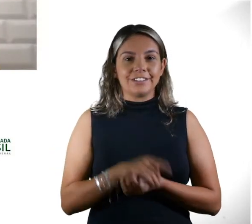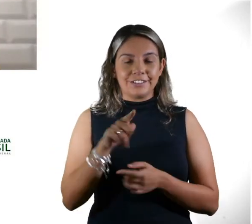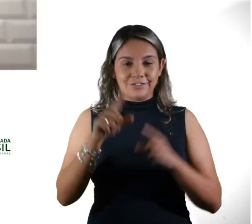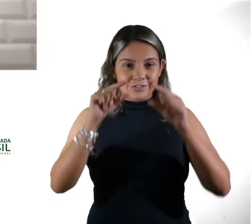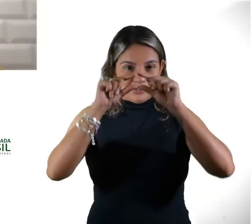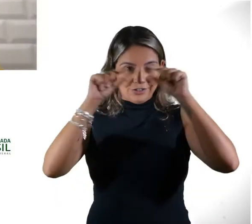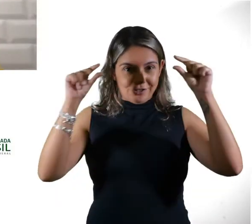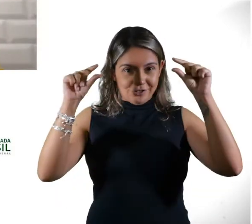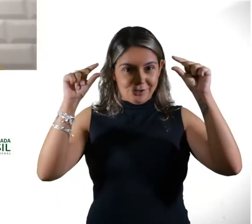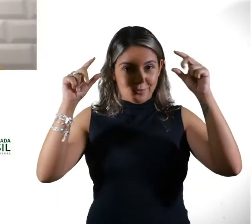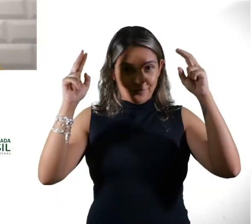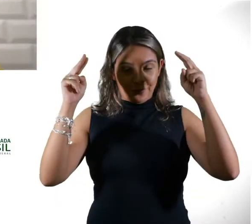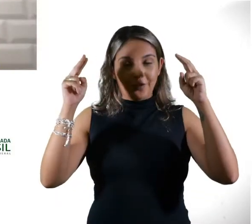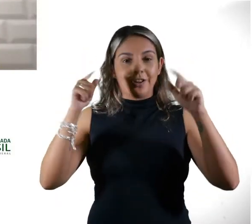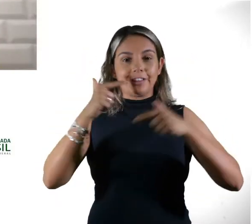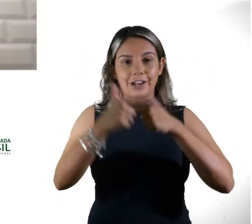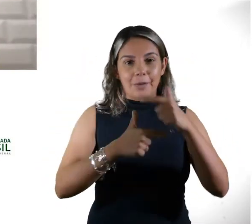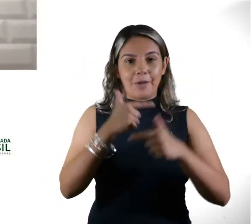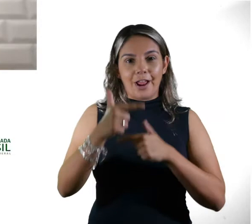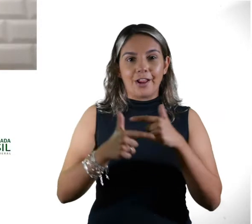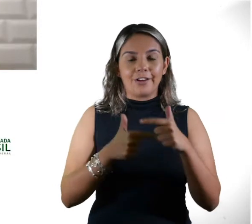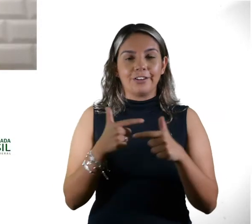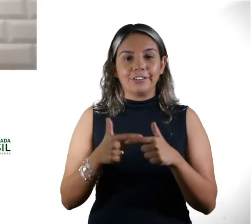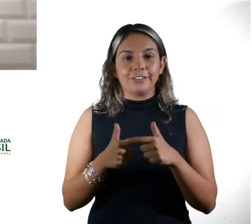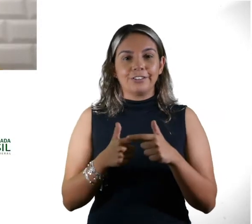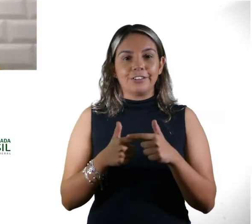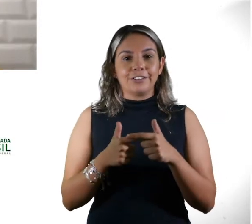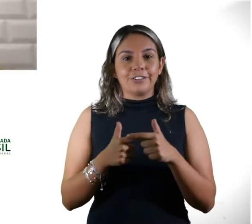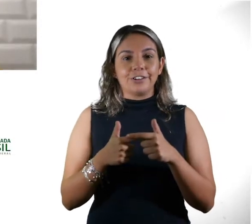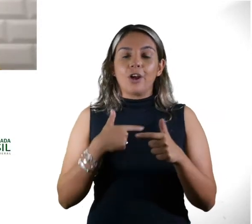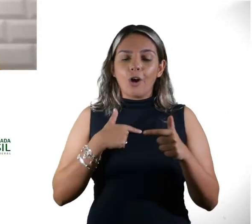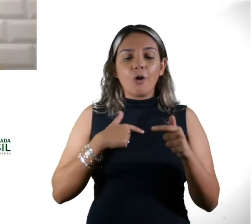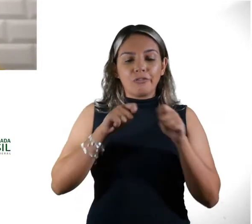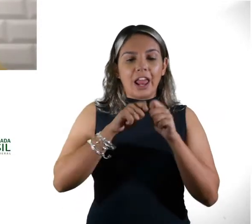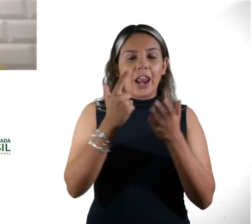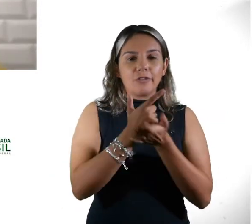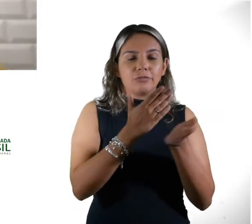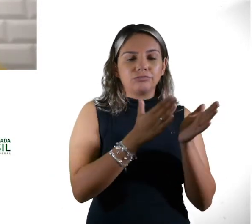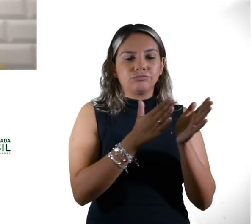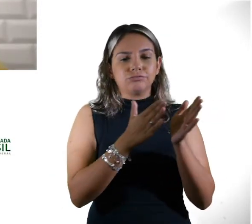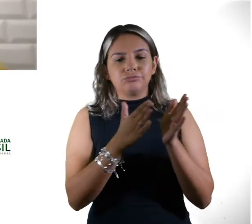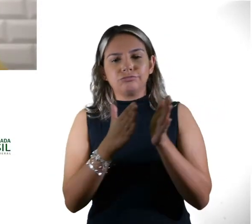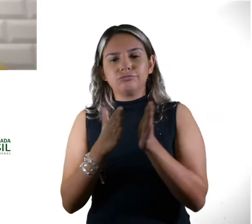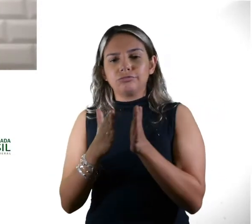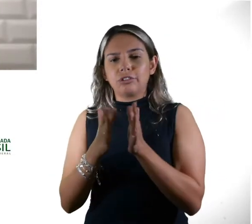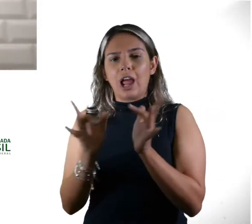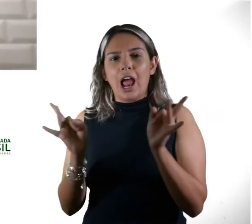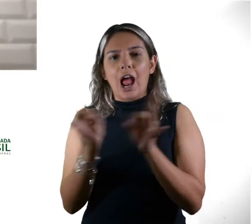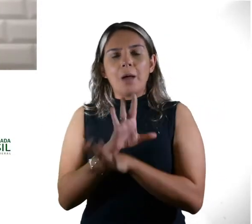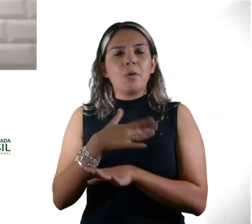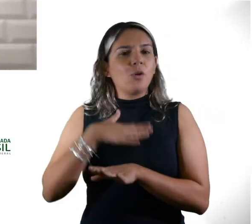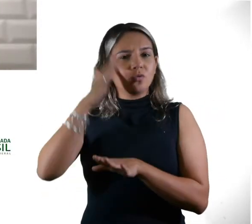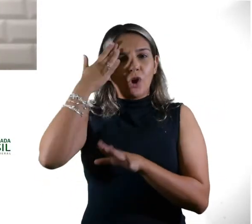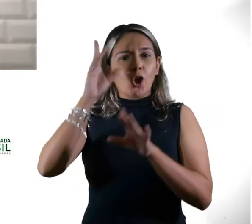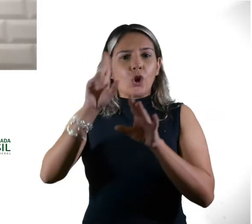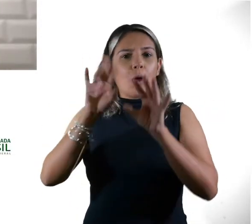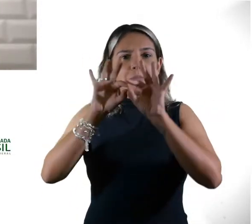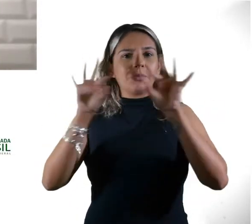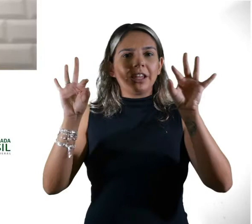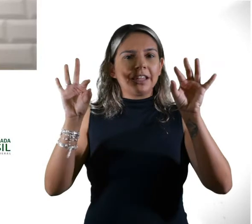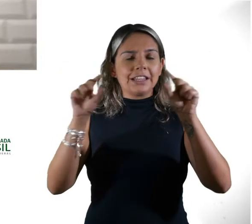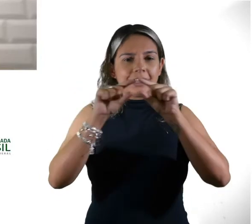também é o título de trabalho, foi sempre o título de trabalho, e eu cheguei ao fim, não sabia dar um título ao